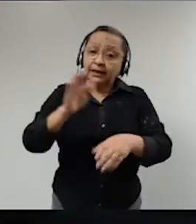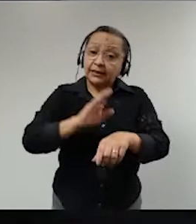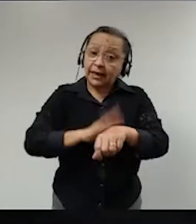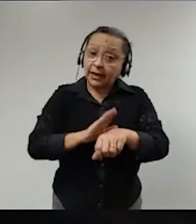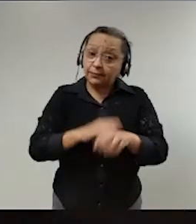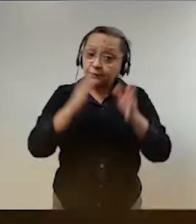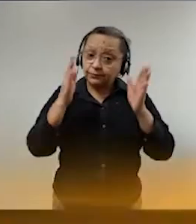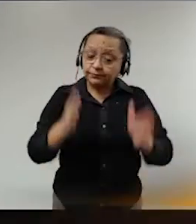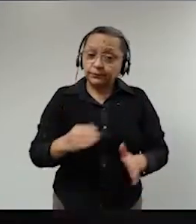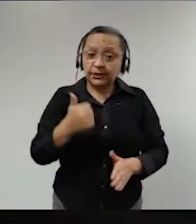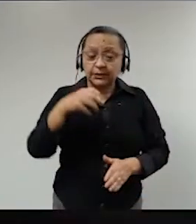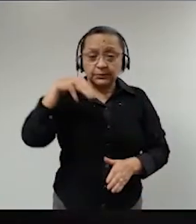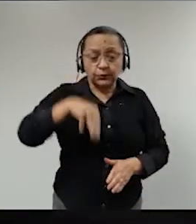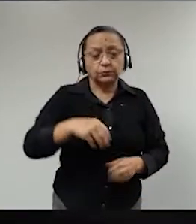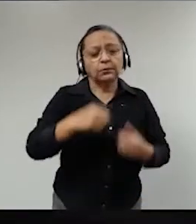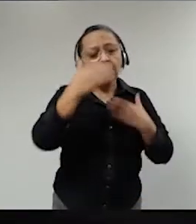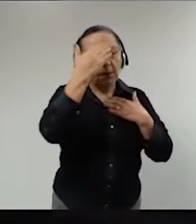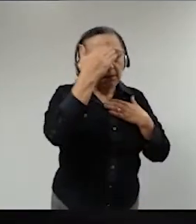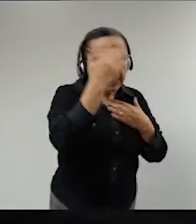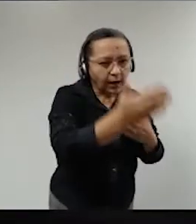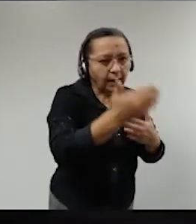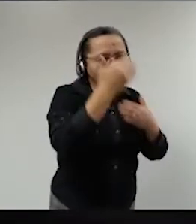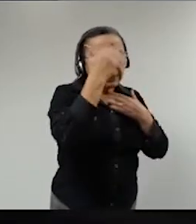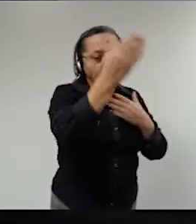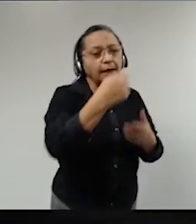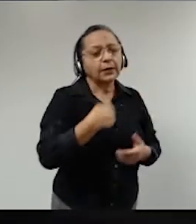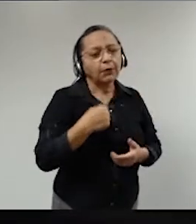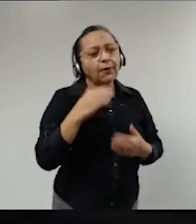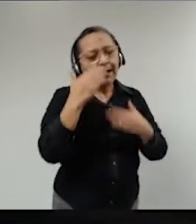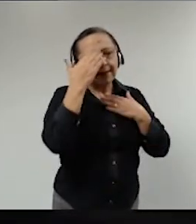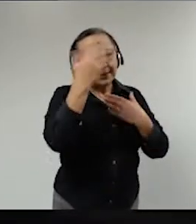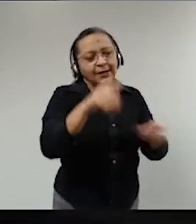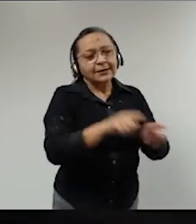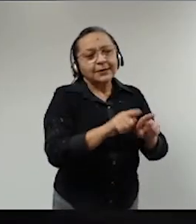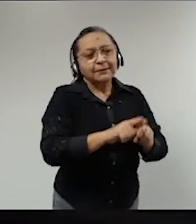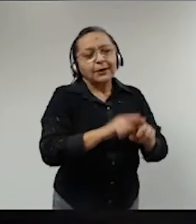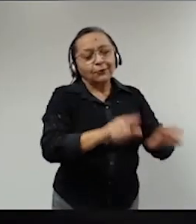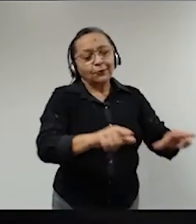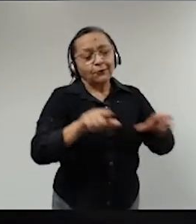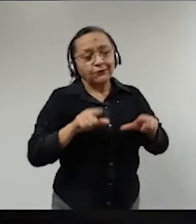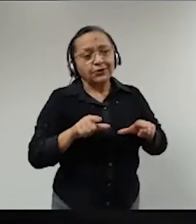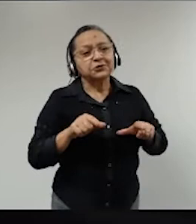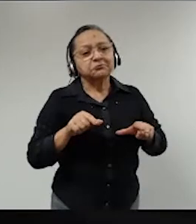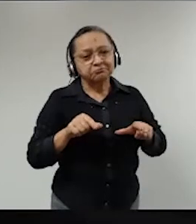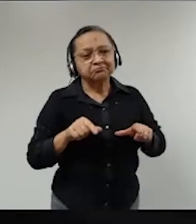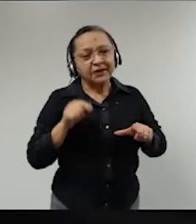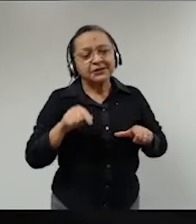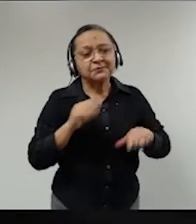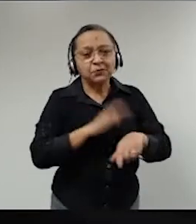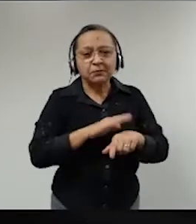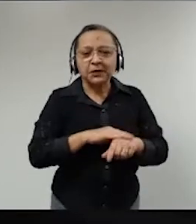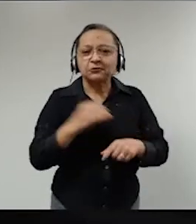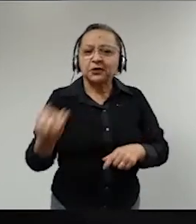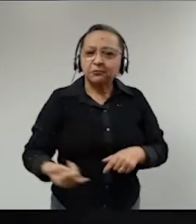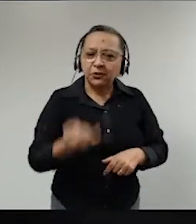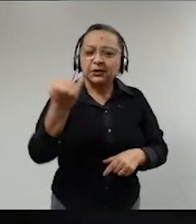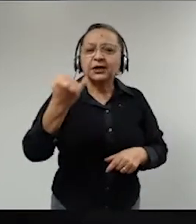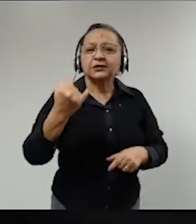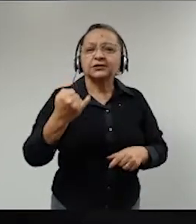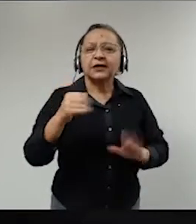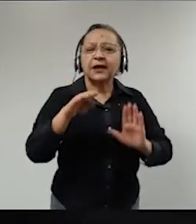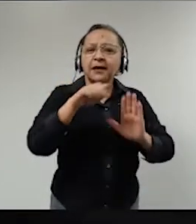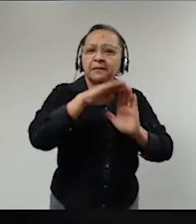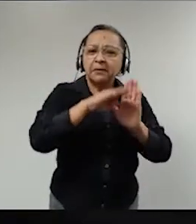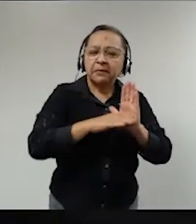presidente Leonardo. Eu que agradeço o convite da OAB para participar de um debate tão interessante, tão importante como esse que teremos